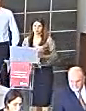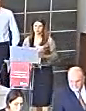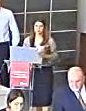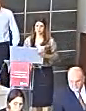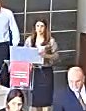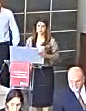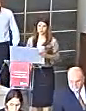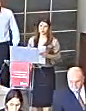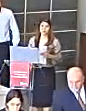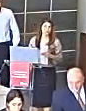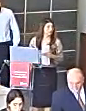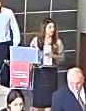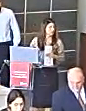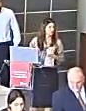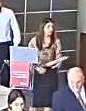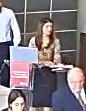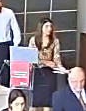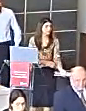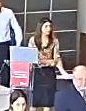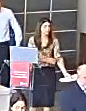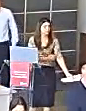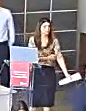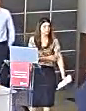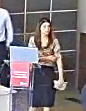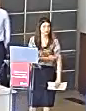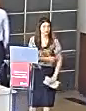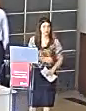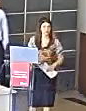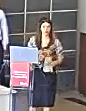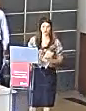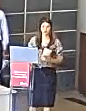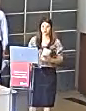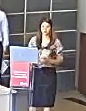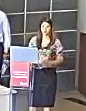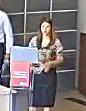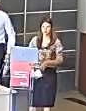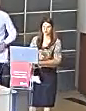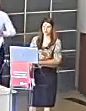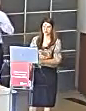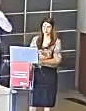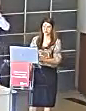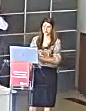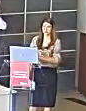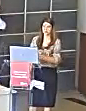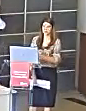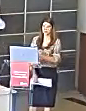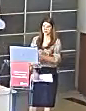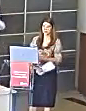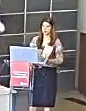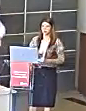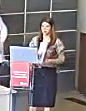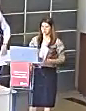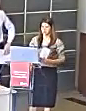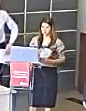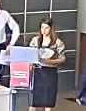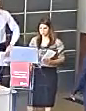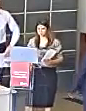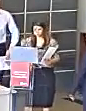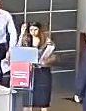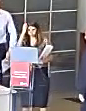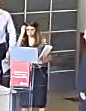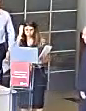Transportes interestaduais e intermunicipais né Nós pessoas com deficiência temos o nosso direito garantido na